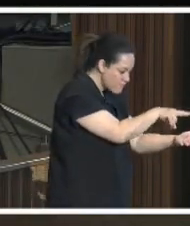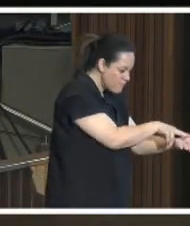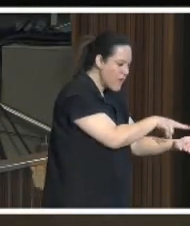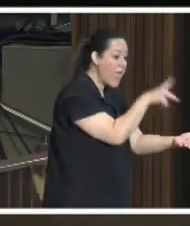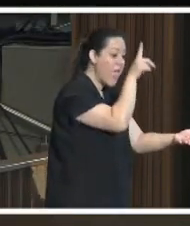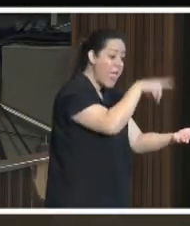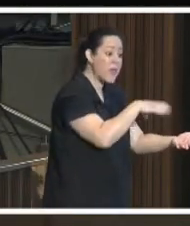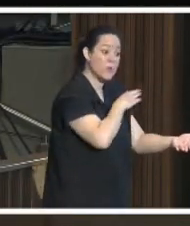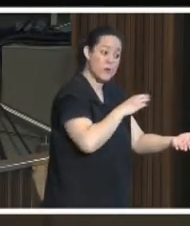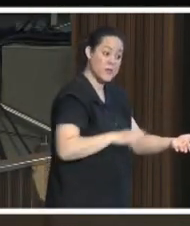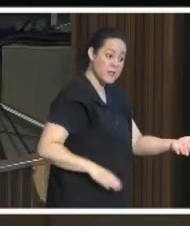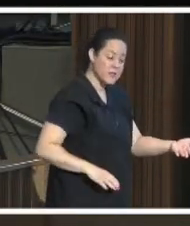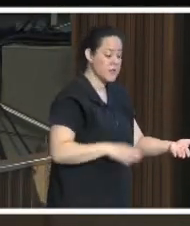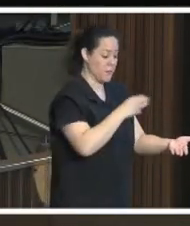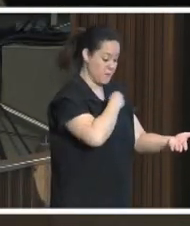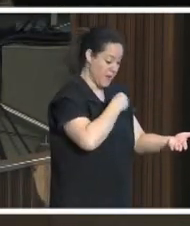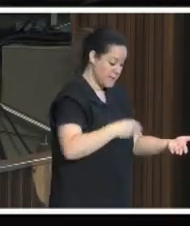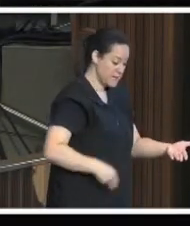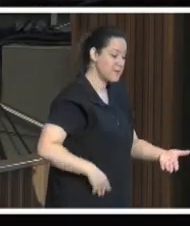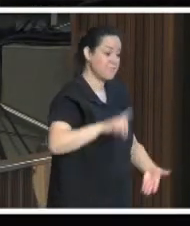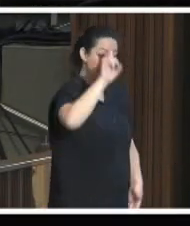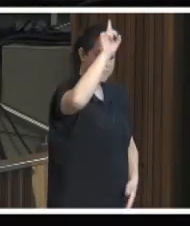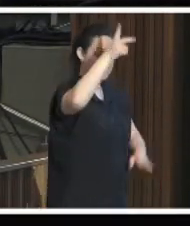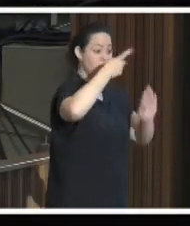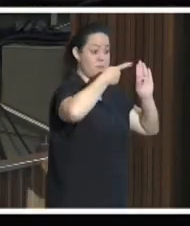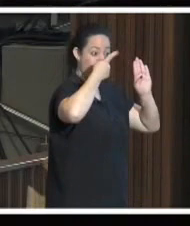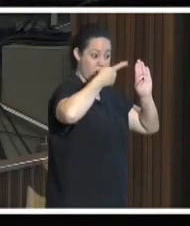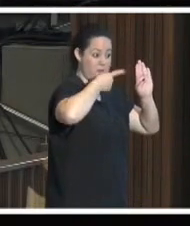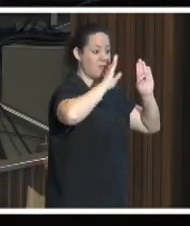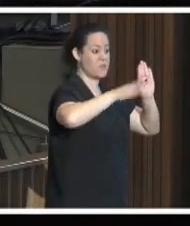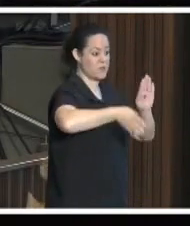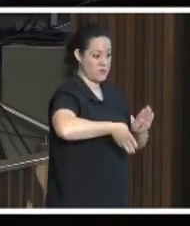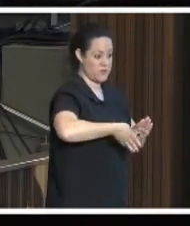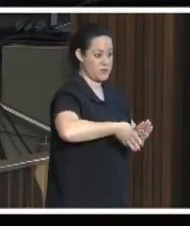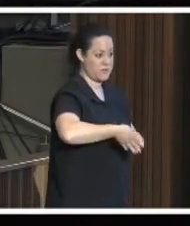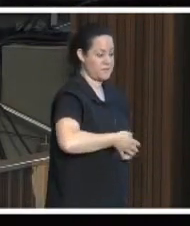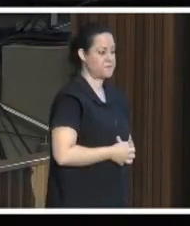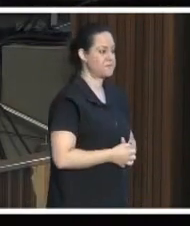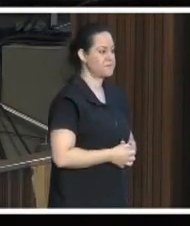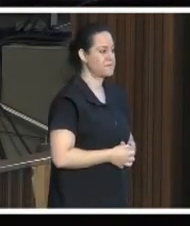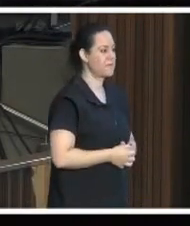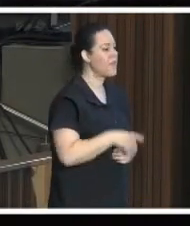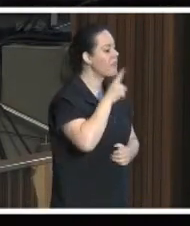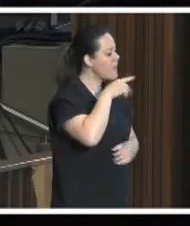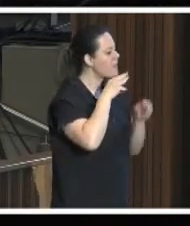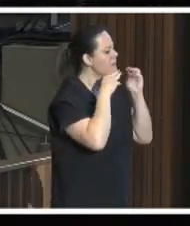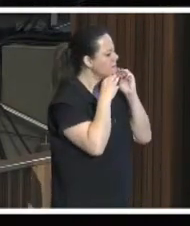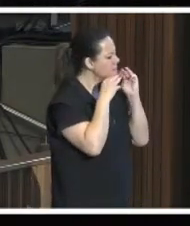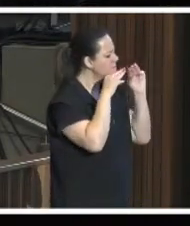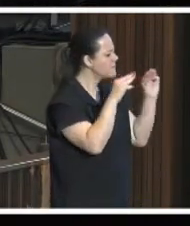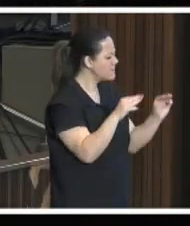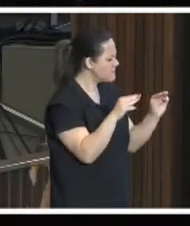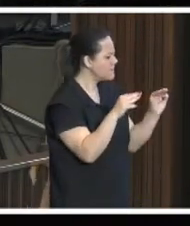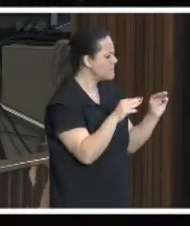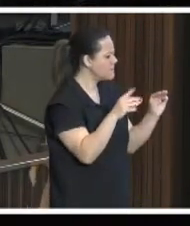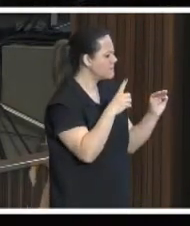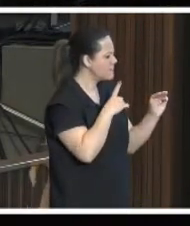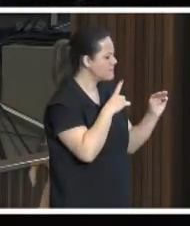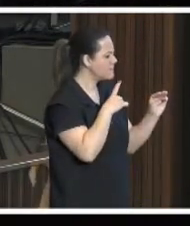Messias prometido por Deus. E esta era a mensagem.